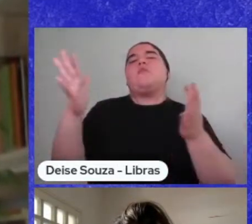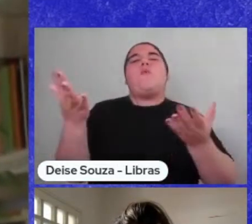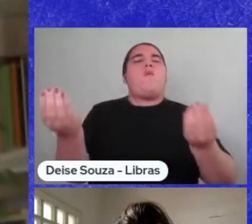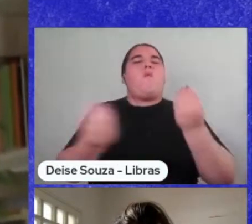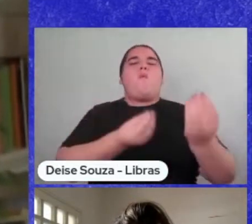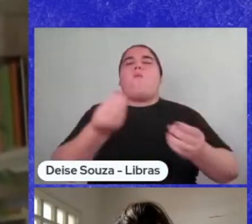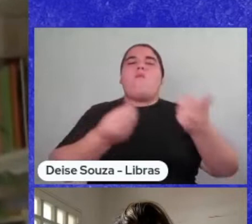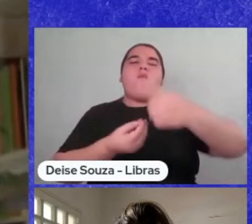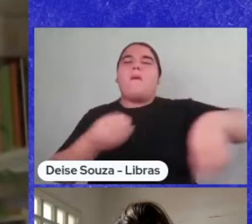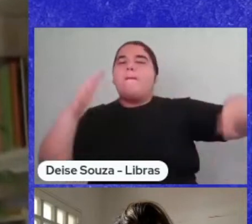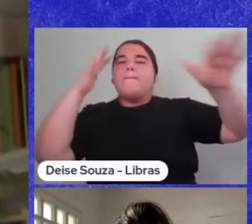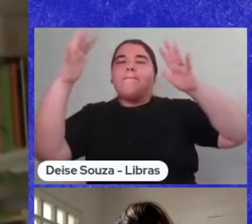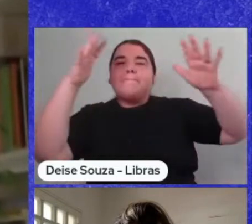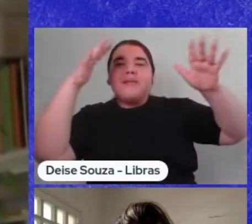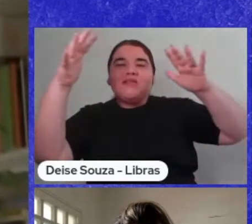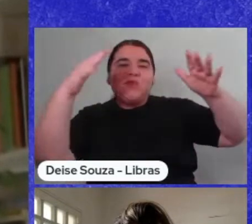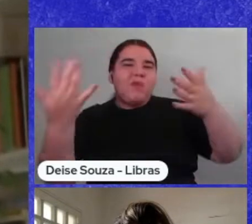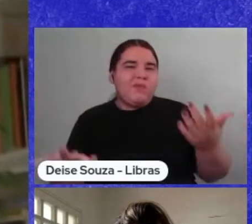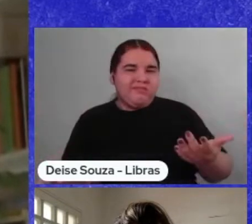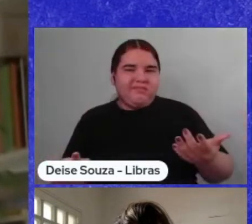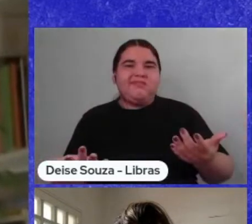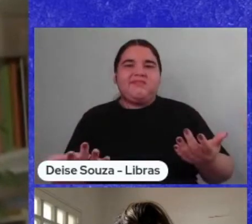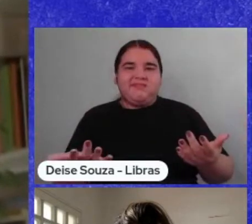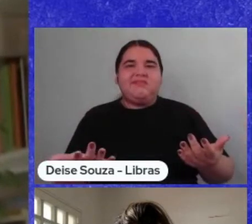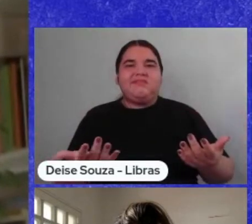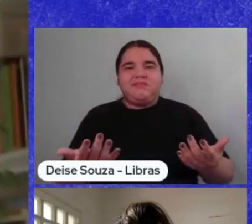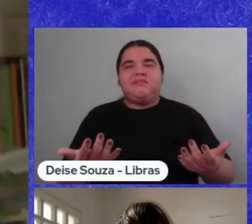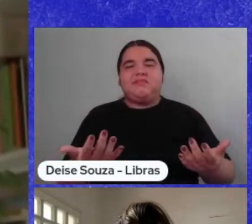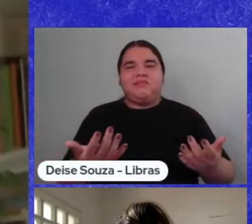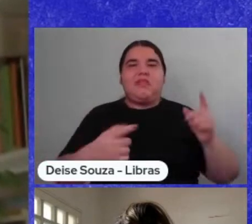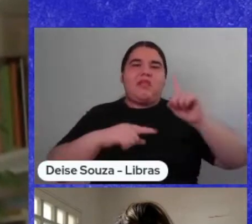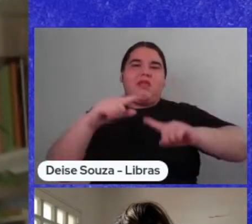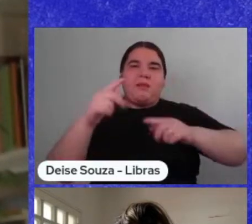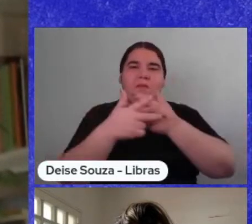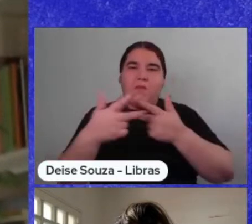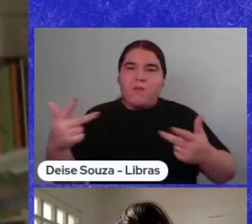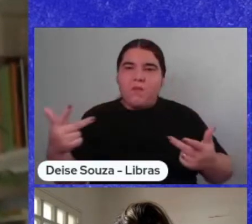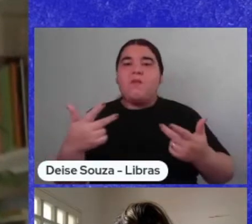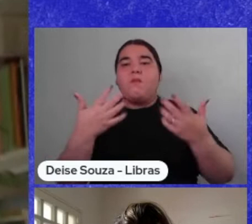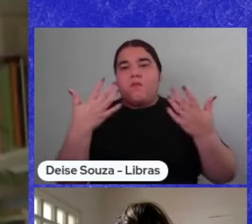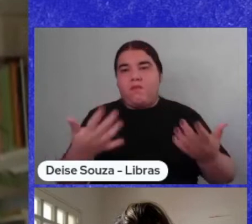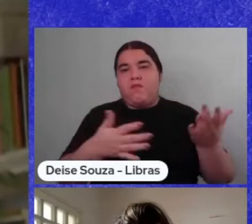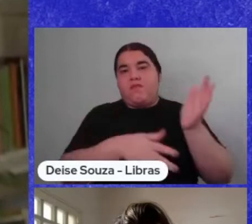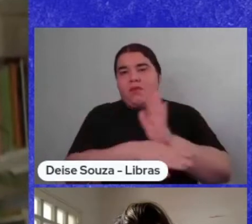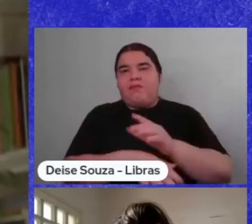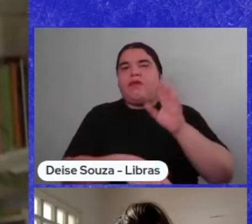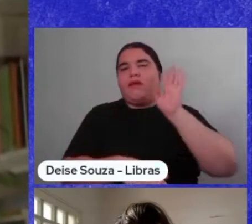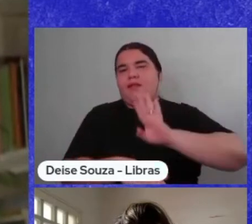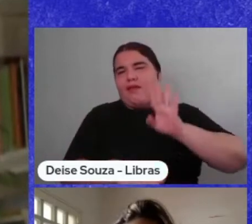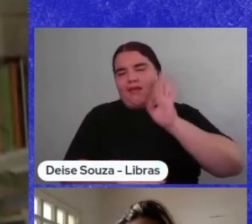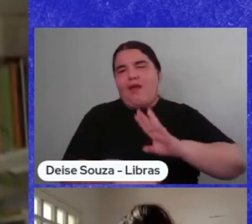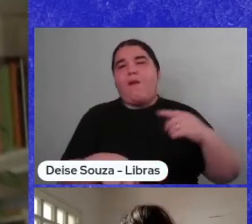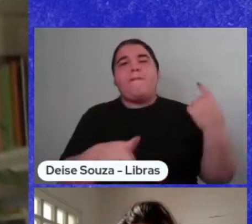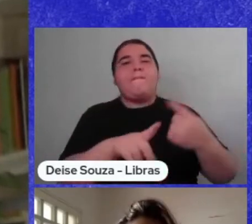esses símbolos do sertão? Que eu achei muito interessante, que eu acho que quando você fala de como outras regiões enxergam o Nordeste,